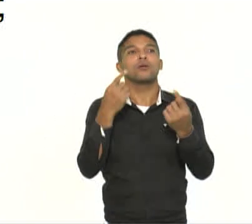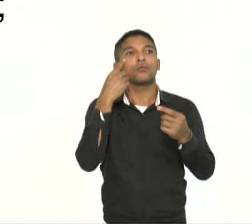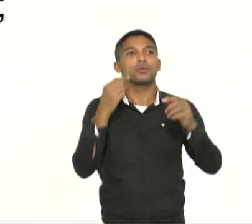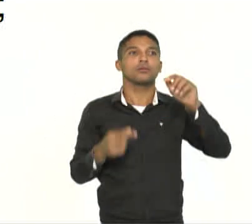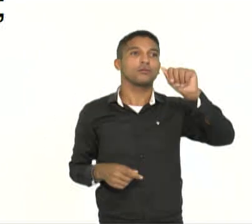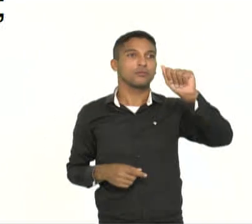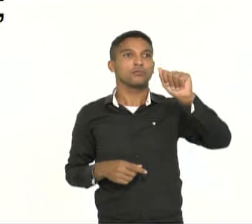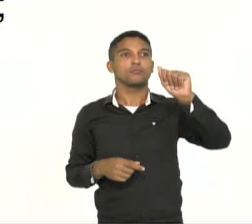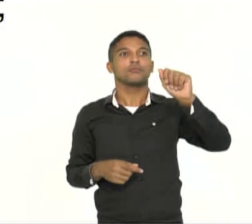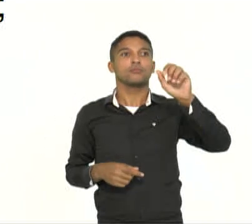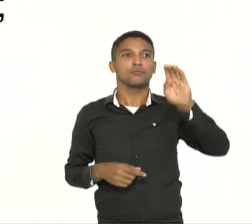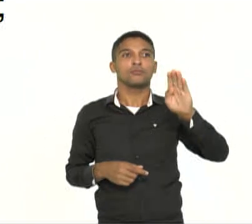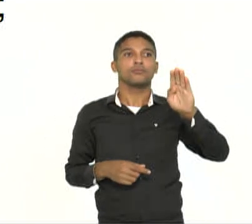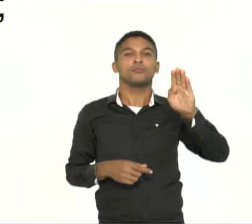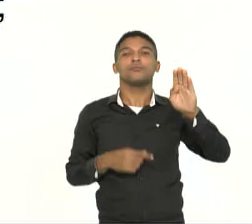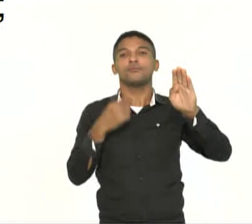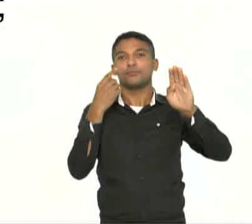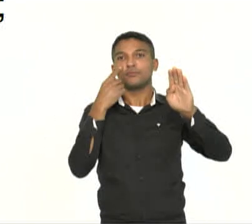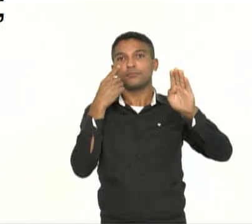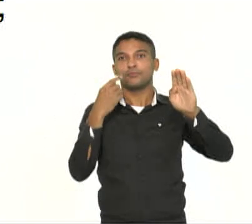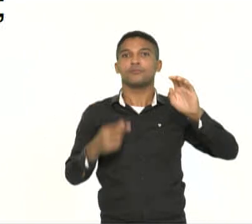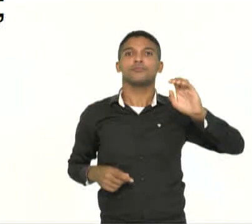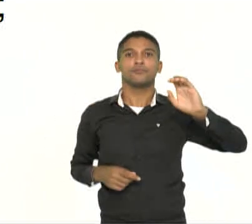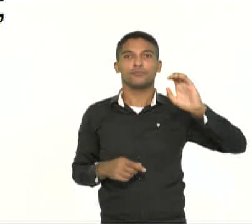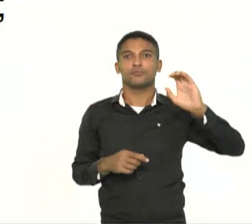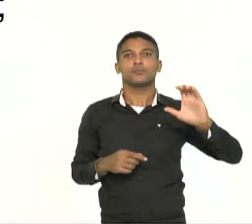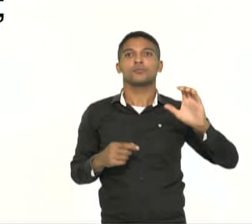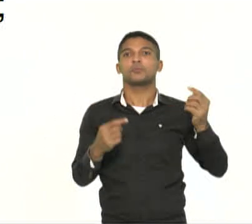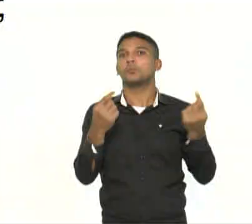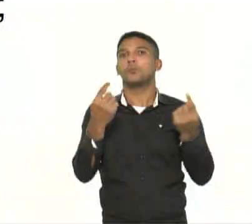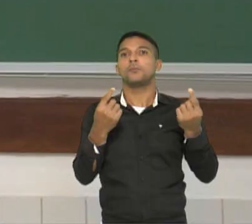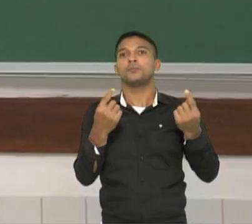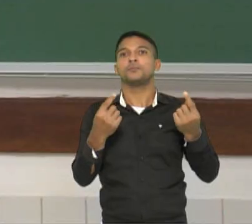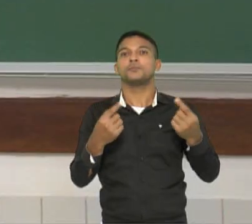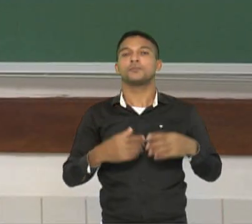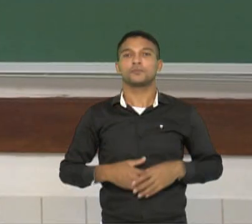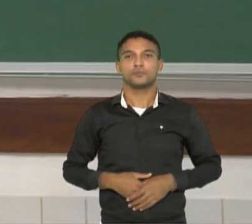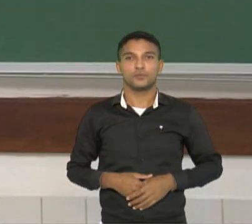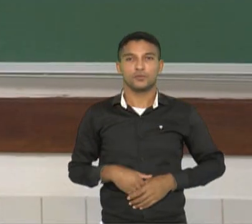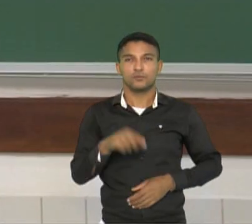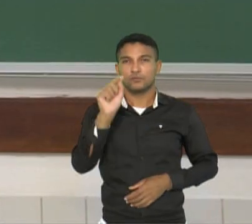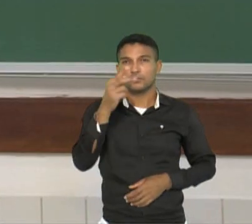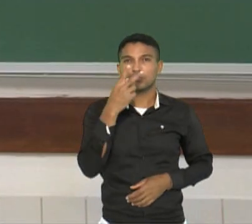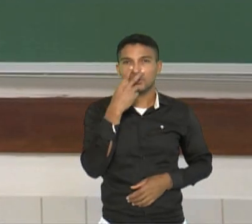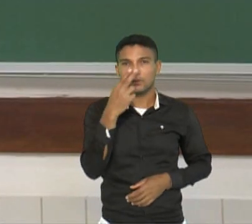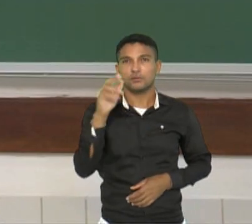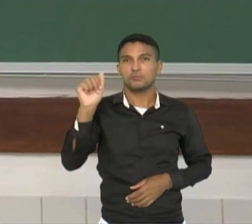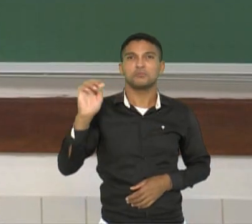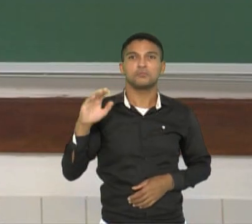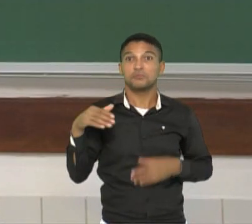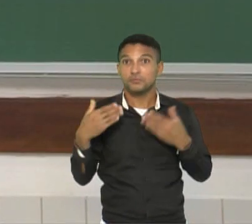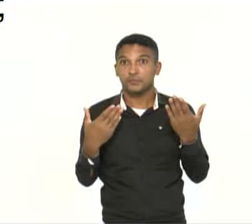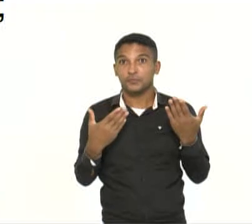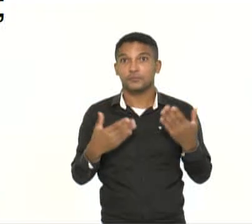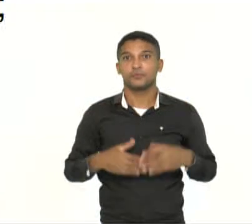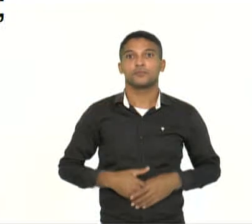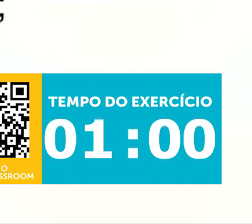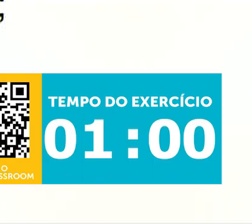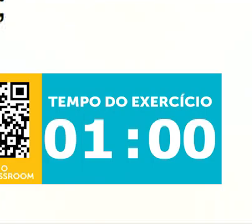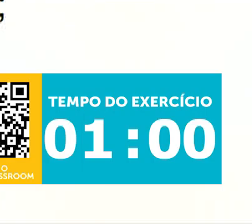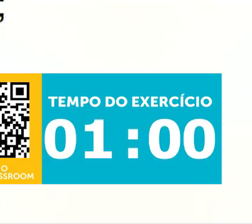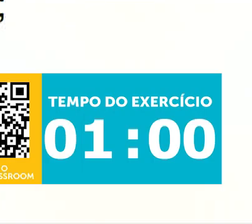elevadas temperaturas, florestas densas com grande biodiversidade. Então, o que você acha? A, B ou C?